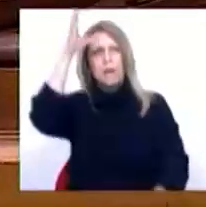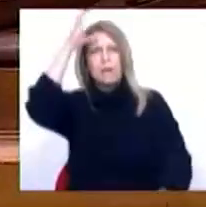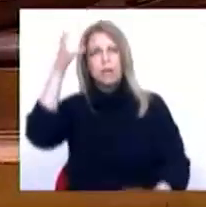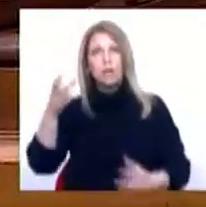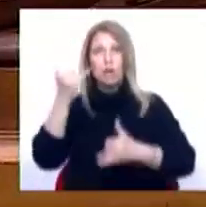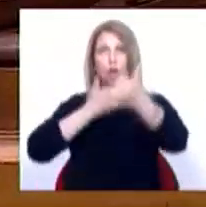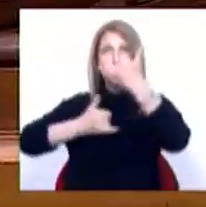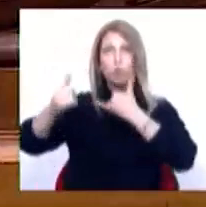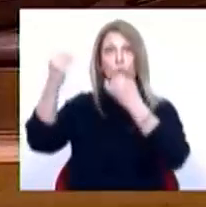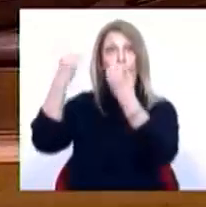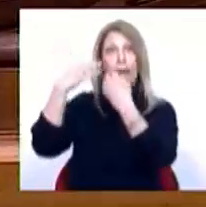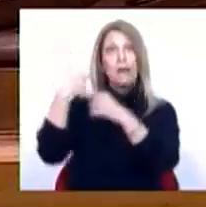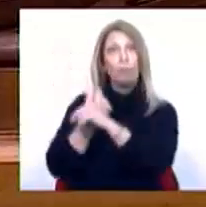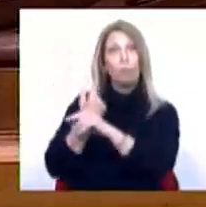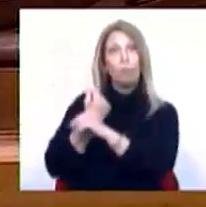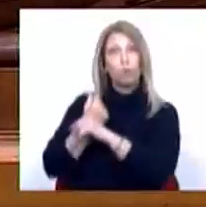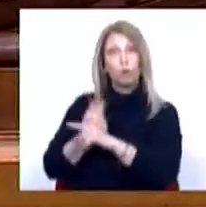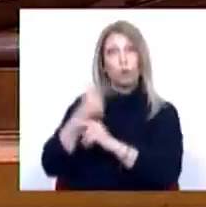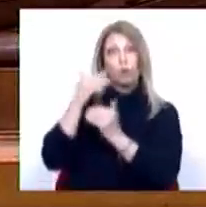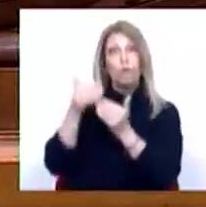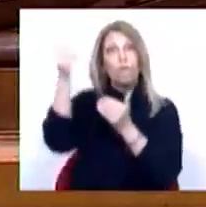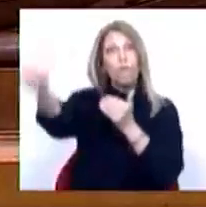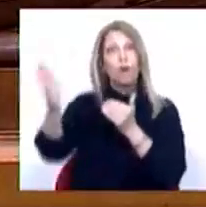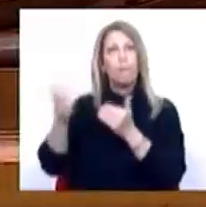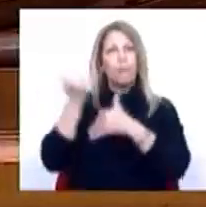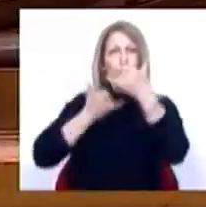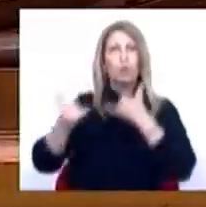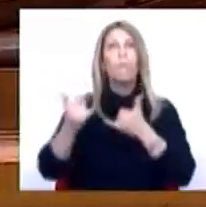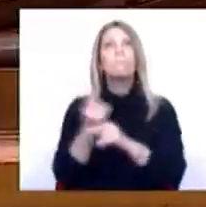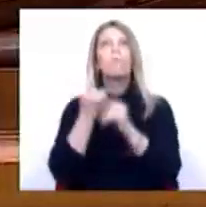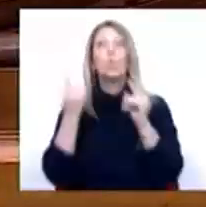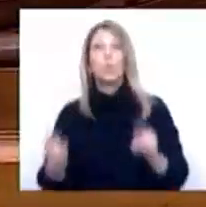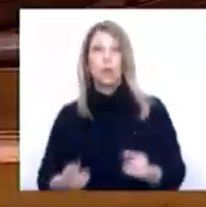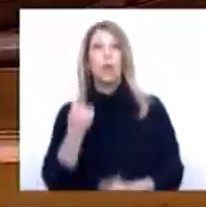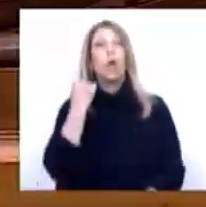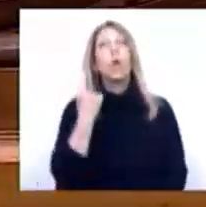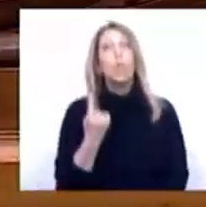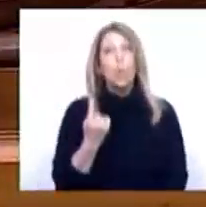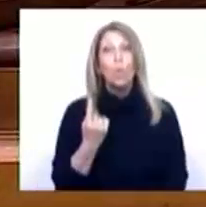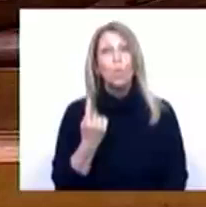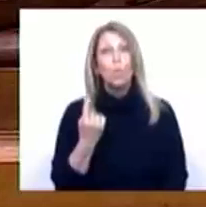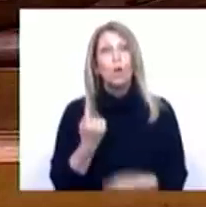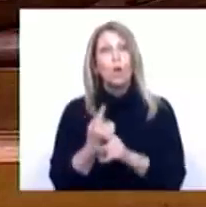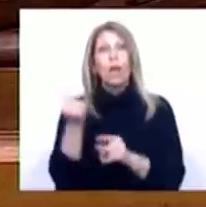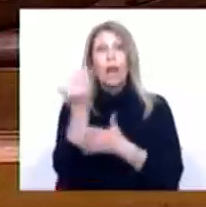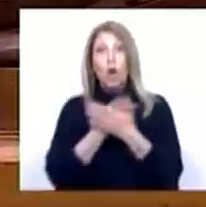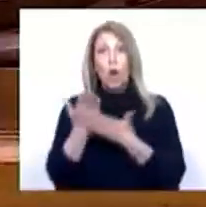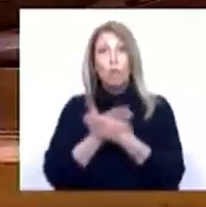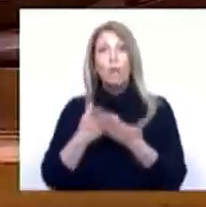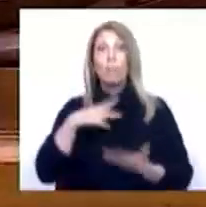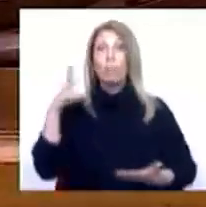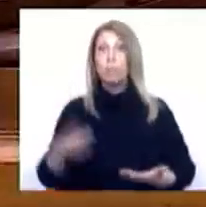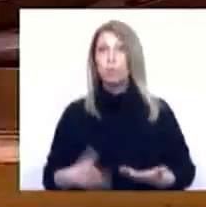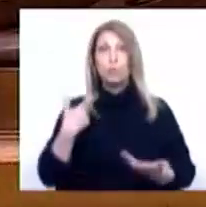das importações que fazemos do exterior. E porquê? Porque um dos óbices que não deixa a economia portuguesa crescer e